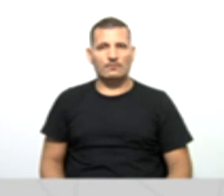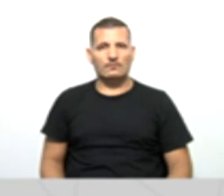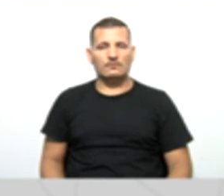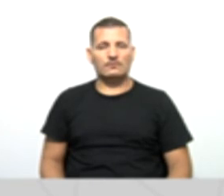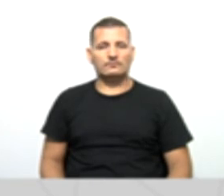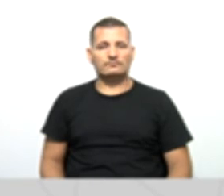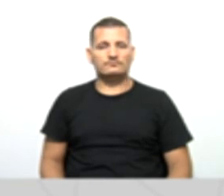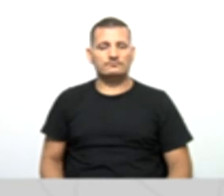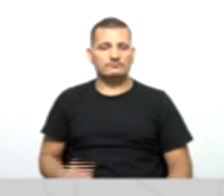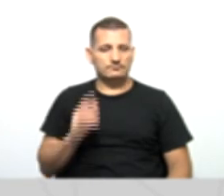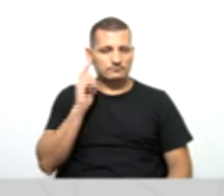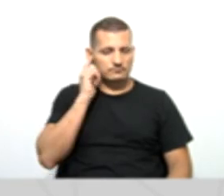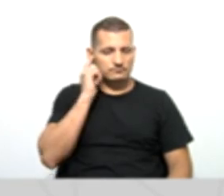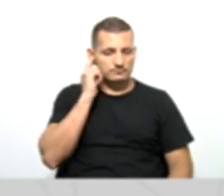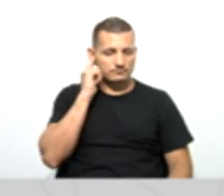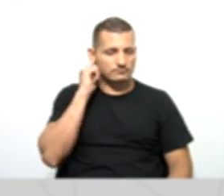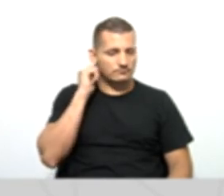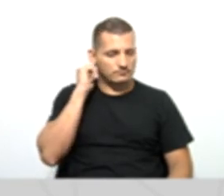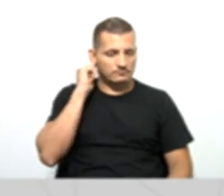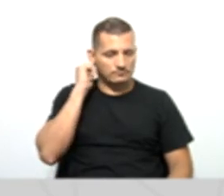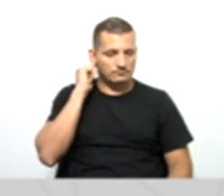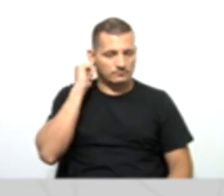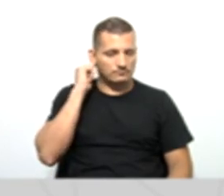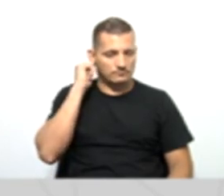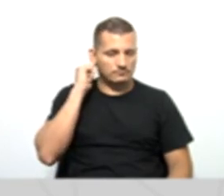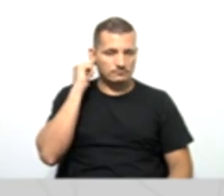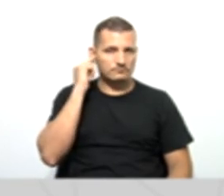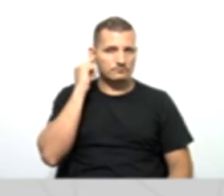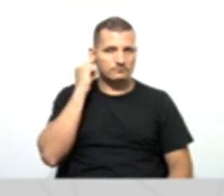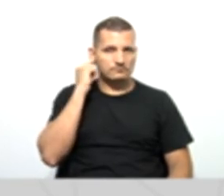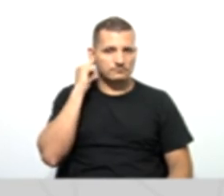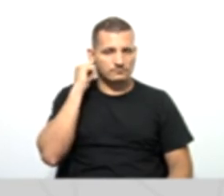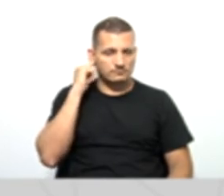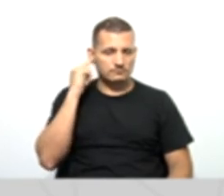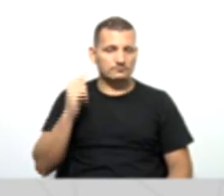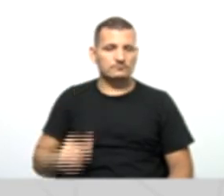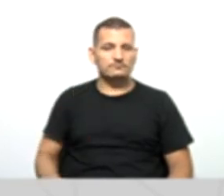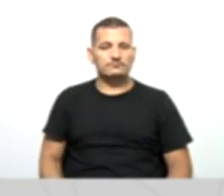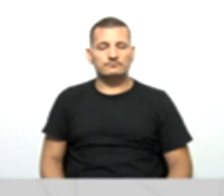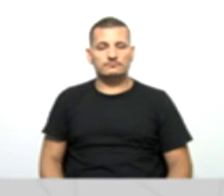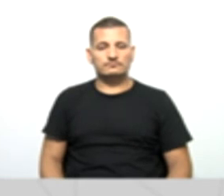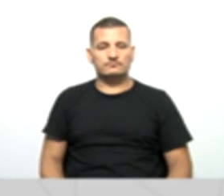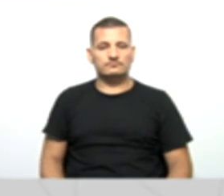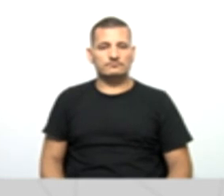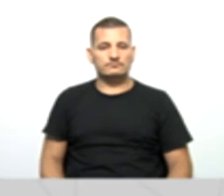controle propriamente dito, fazer o controlar, que aí já é executar ações. Ok?